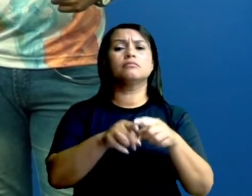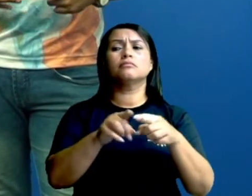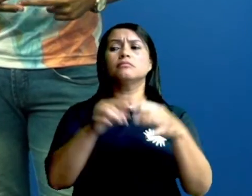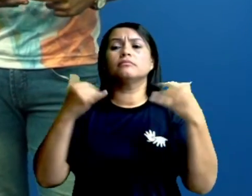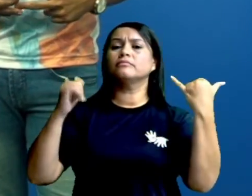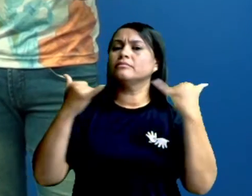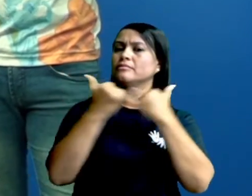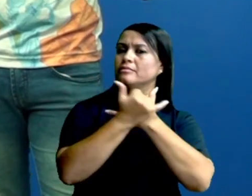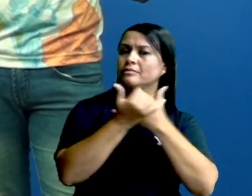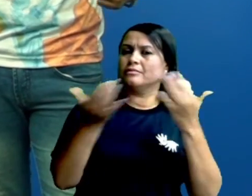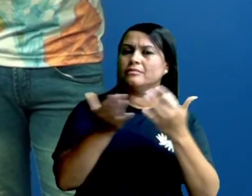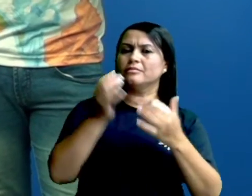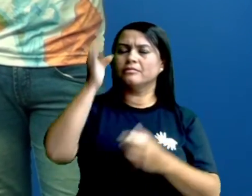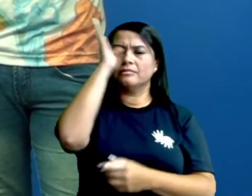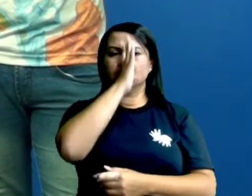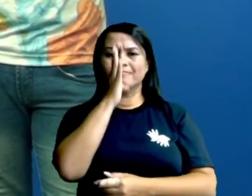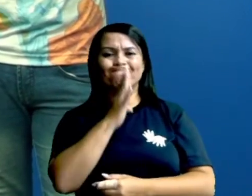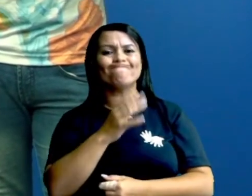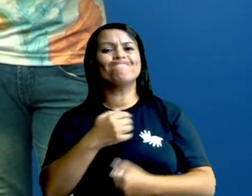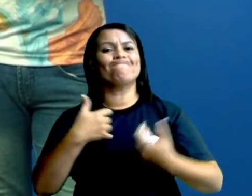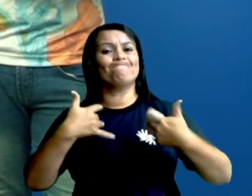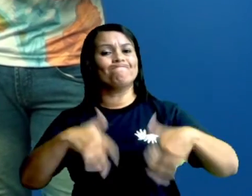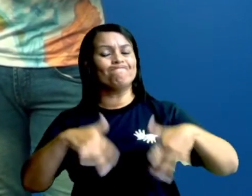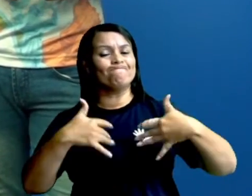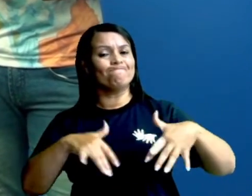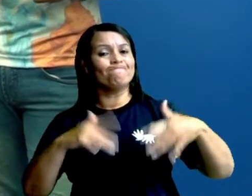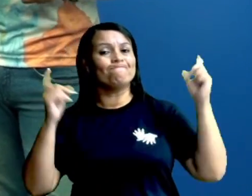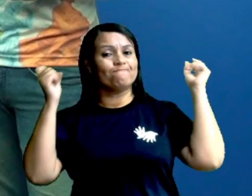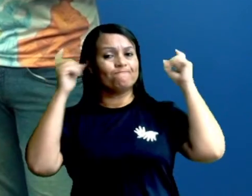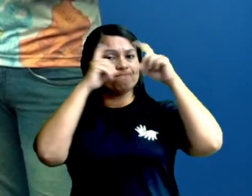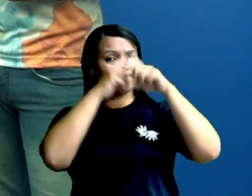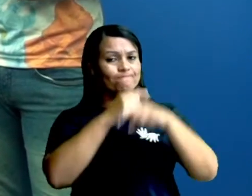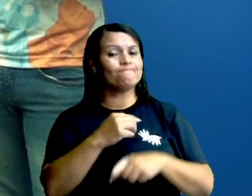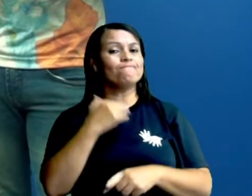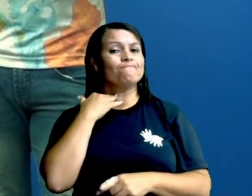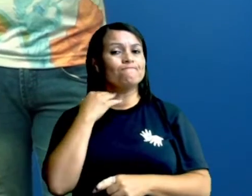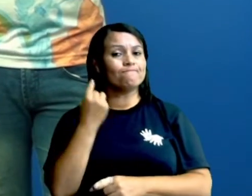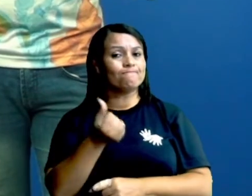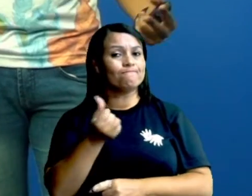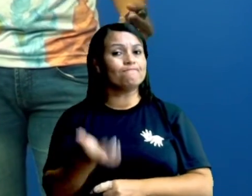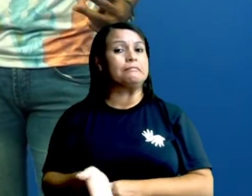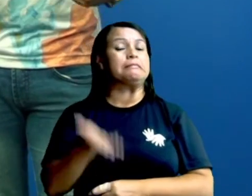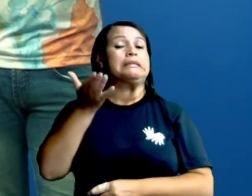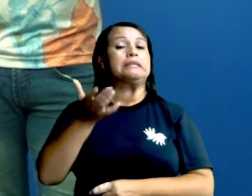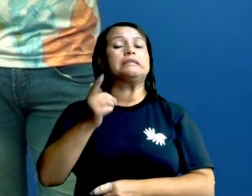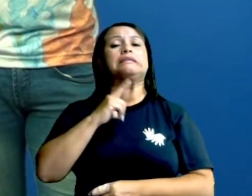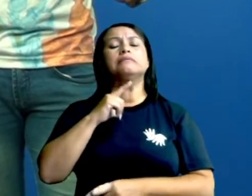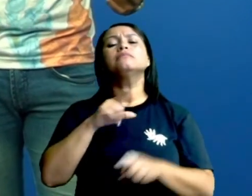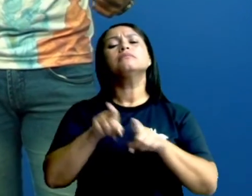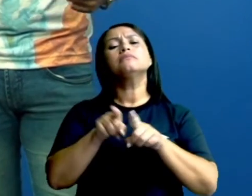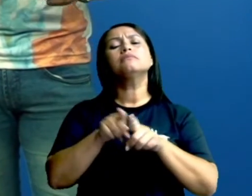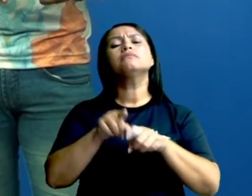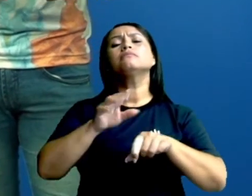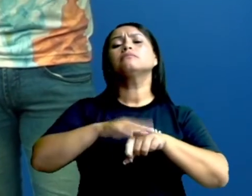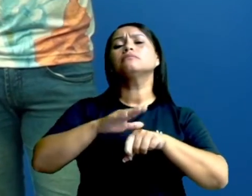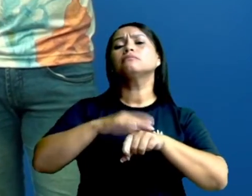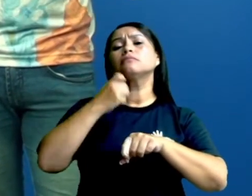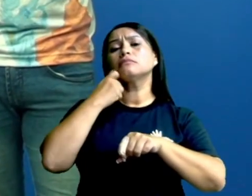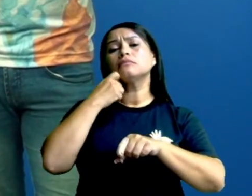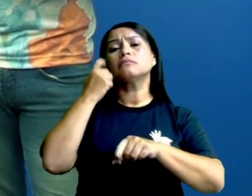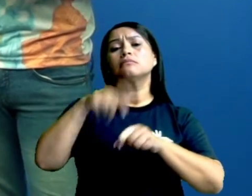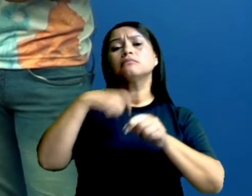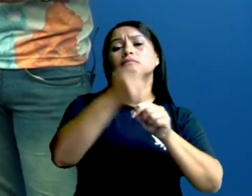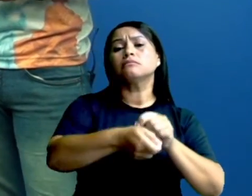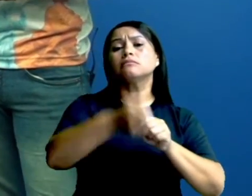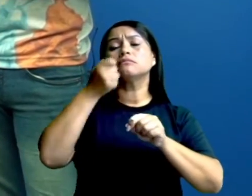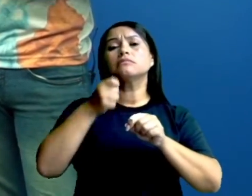geração de energia hoje no Brasil é crucial, né? A gente está passando por um momento de crise, inclusive, nesse sentido, e a gente tem a atividade de pesca, atividade de lazer, então os rios